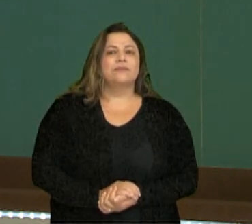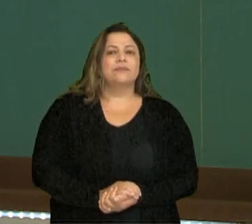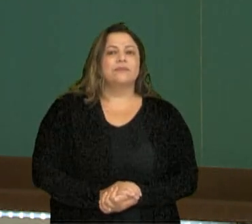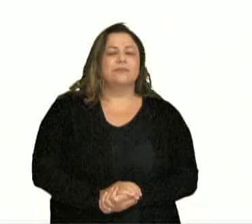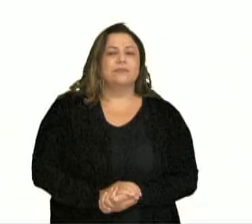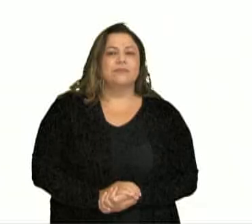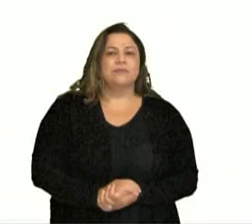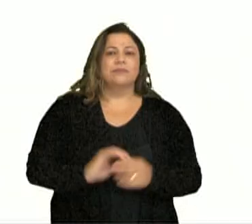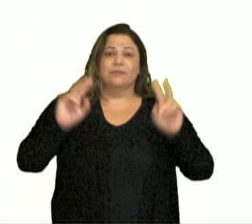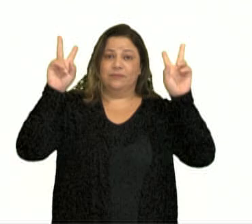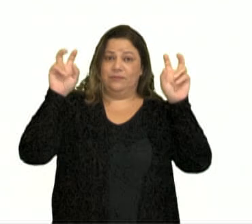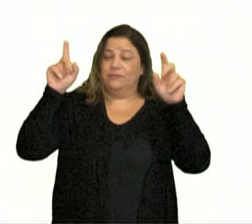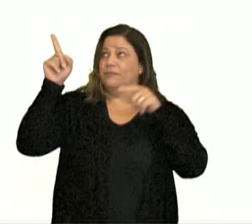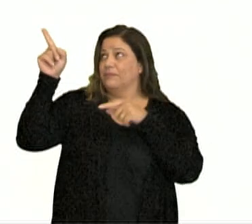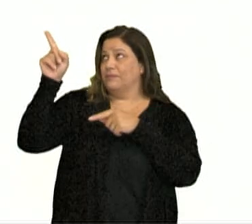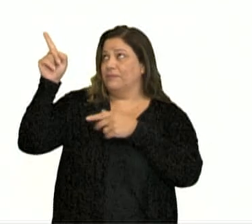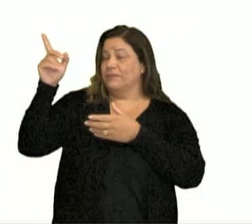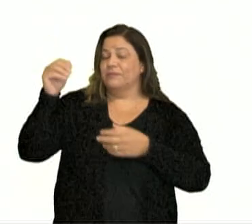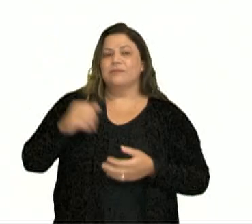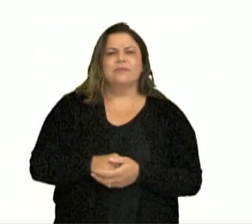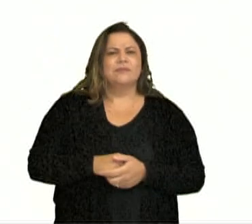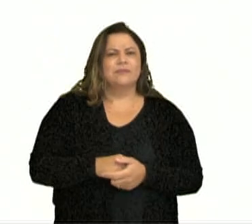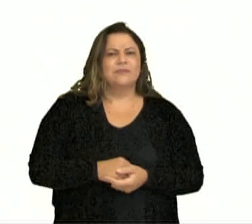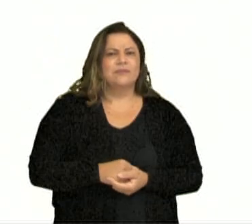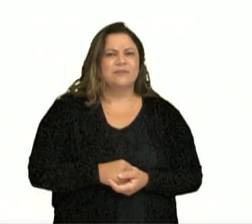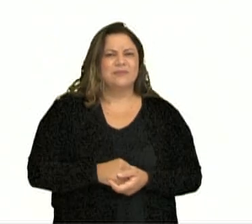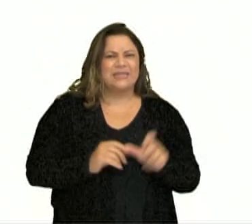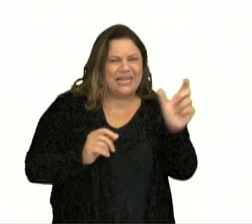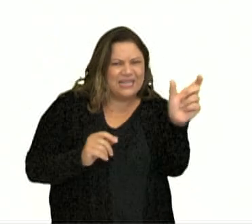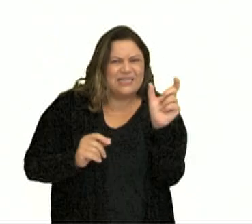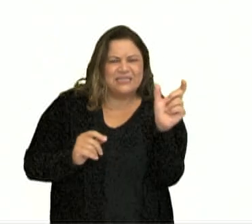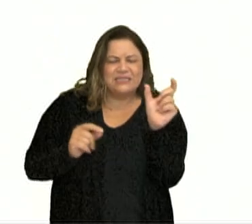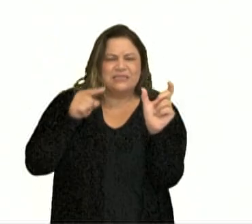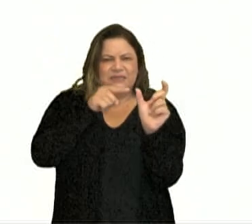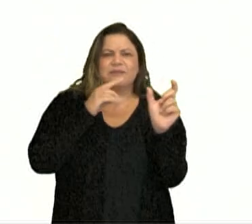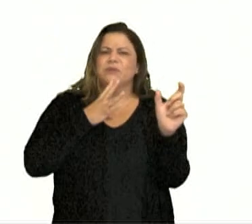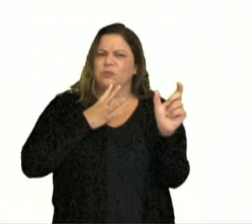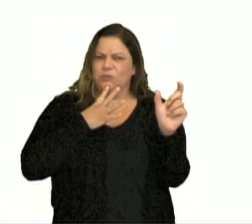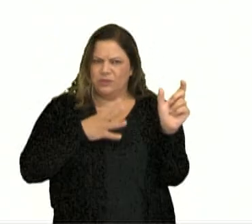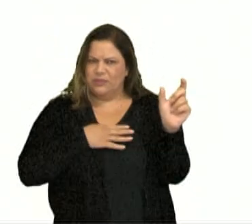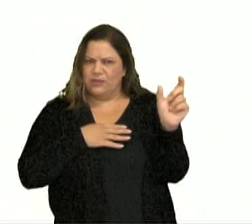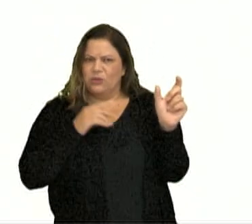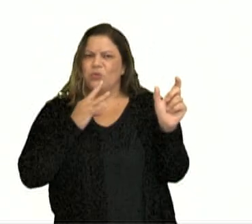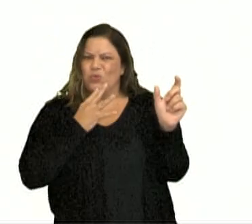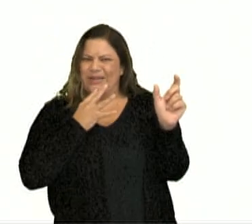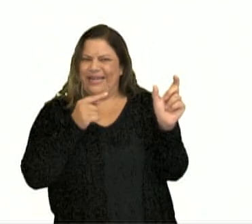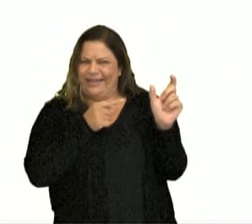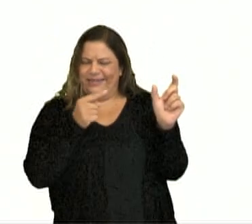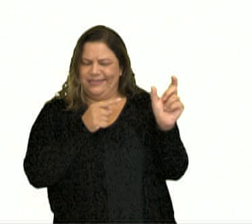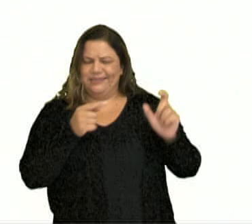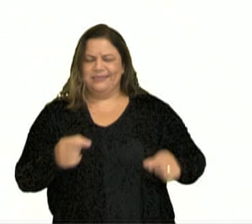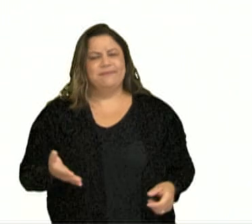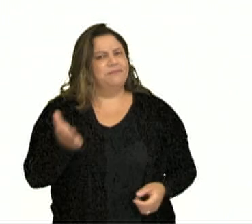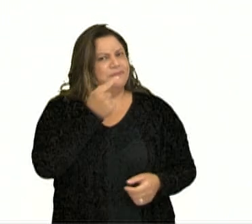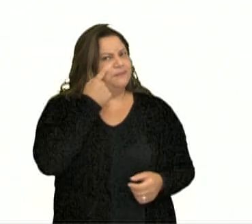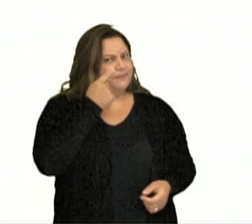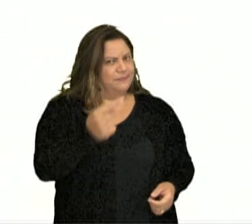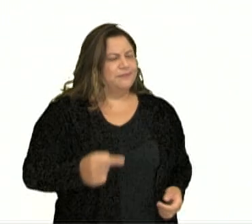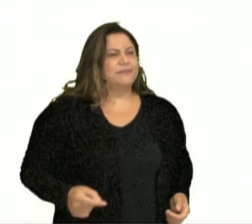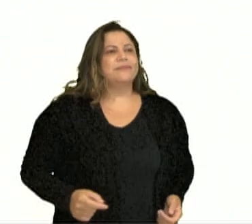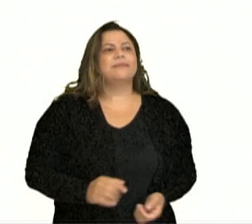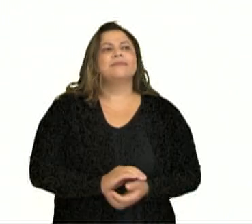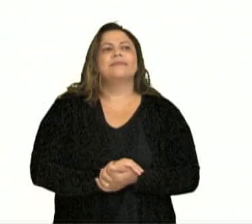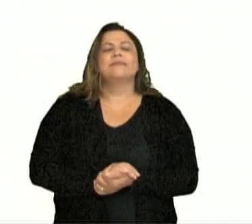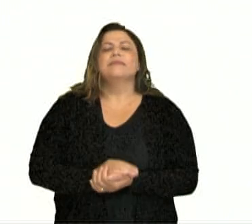Content word and function words. Você já ouviu falar nessas palavras? Sabe o que são essas palavras? Então, vamos dar uma olhada.